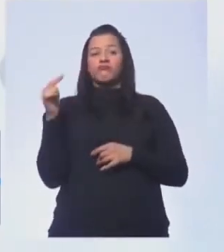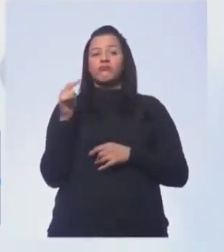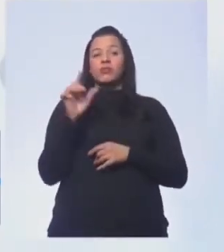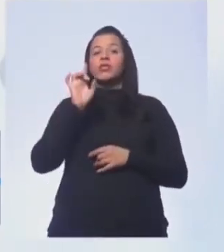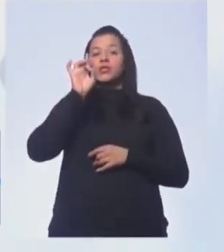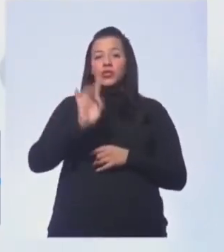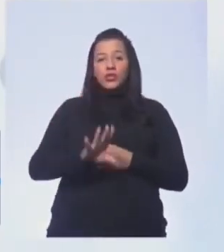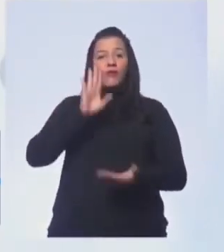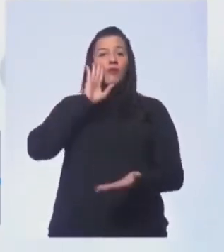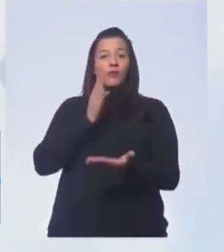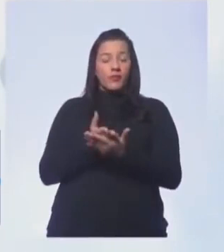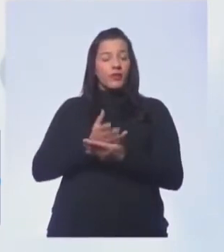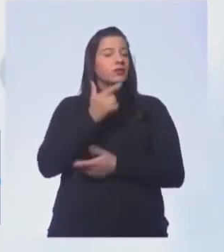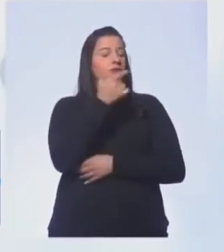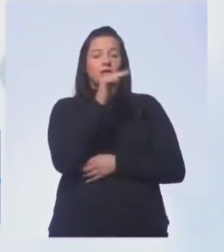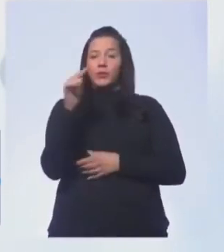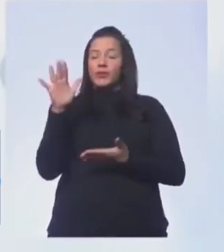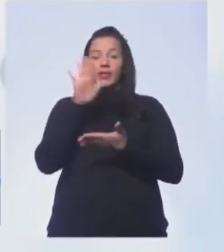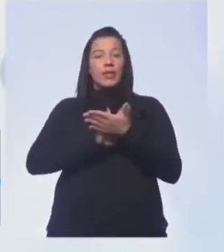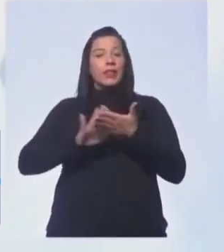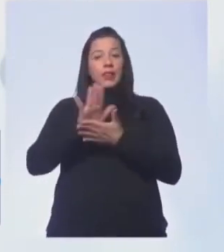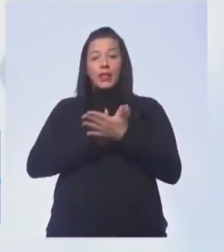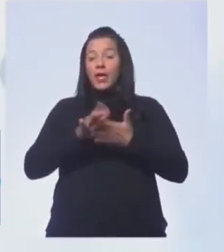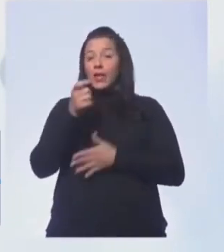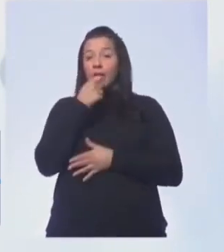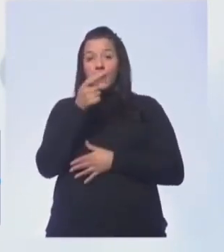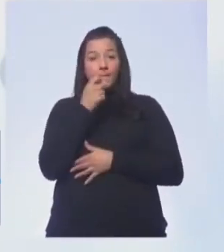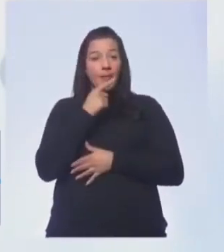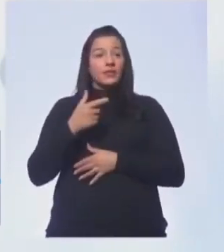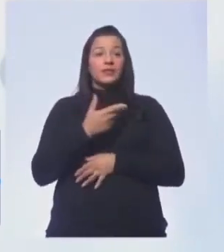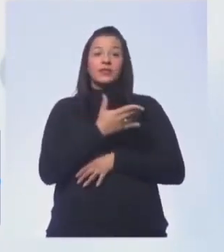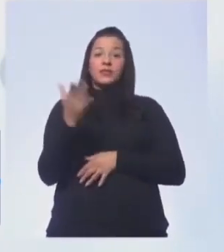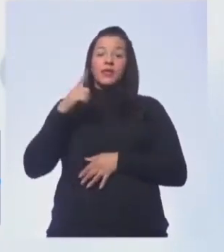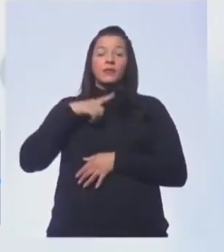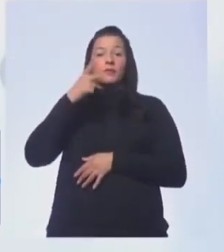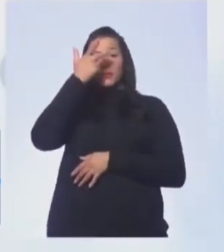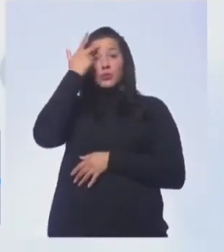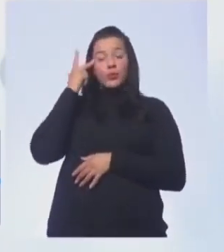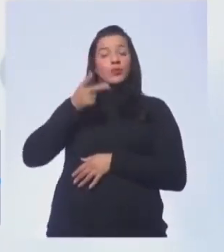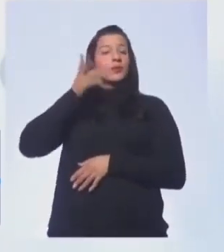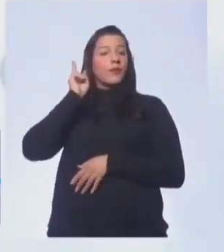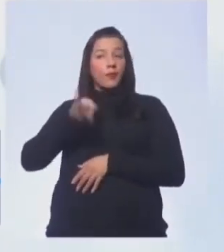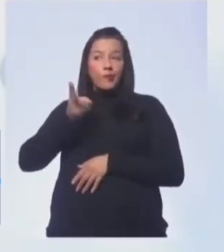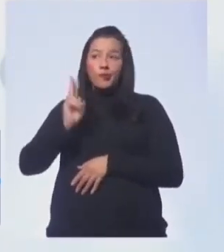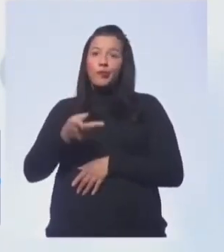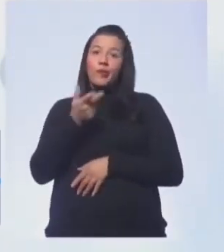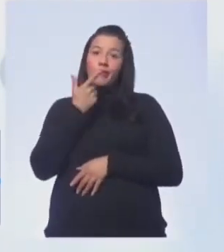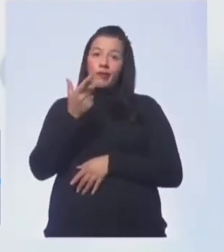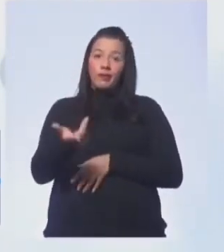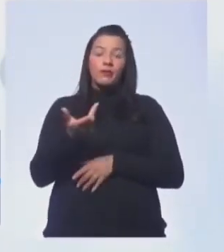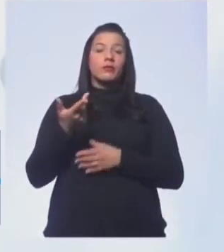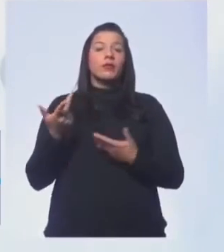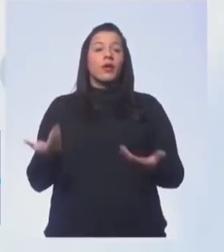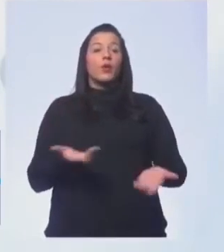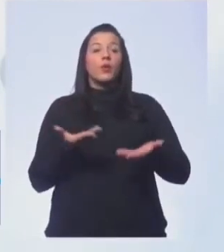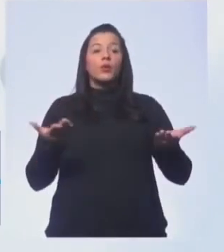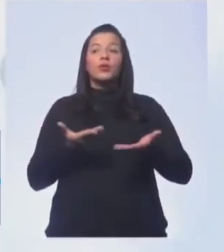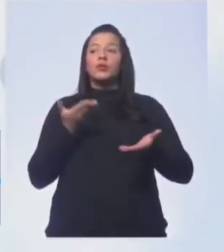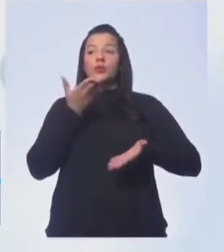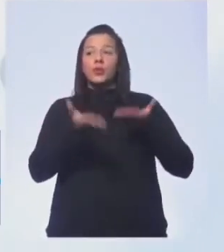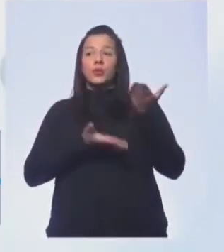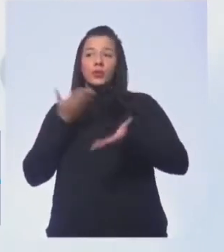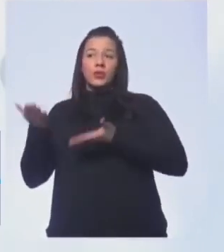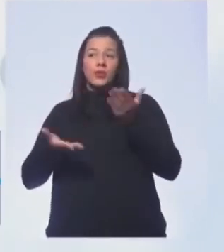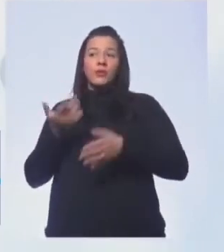Já foi comprovado cientificamente que não tem. Existe uma teimosia. E essa teimosia em relação ao tratamento precoce, ela está ligada mais a